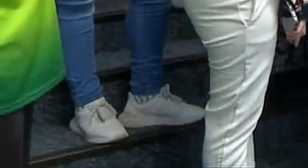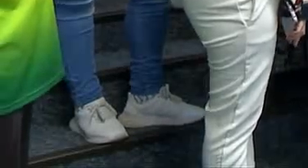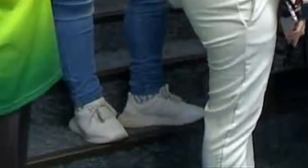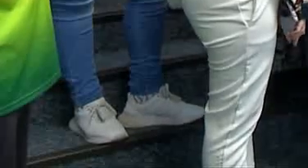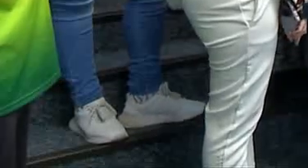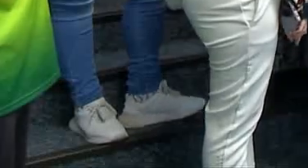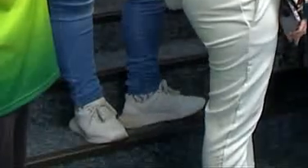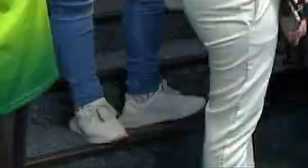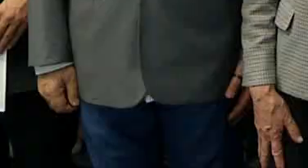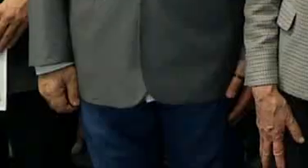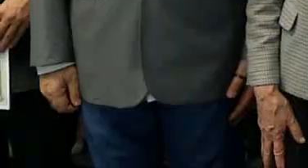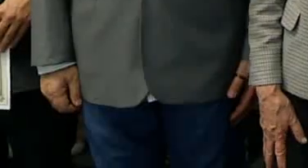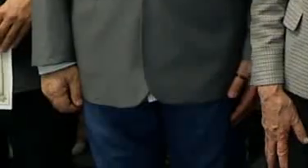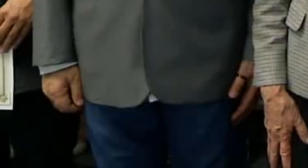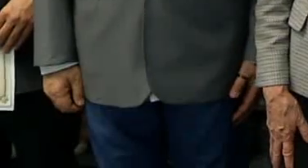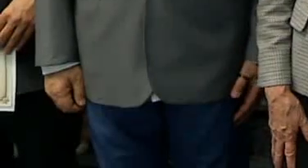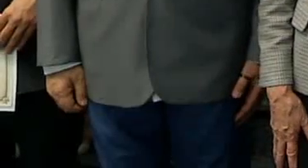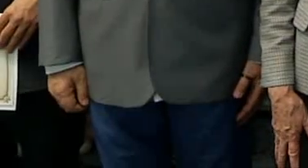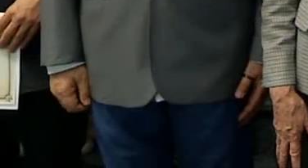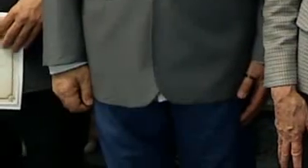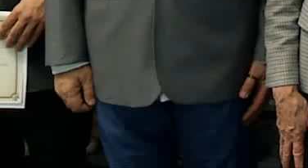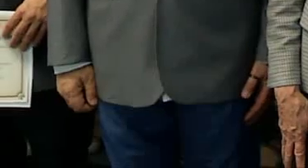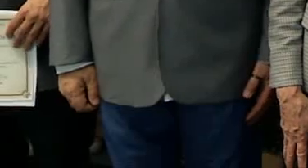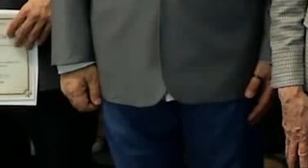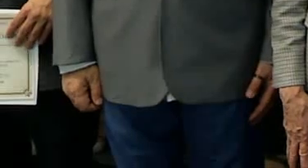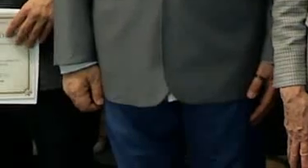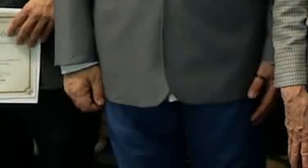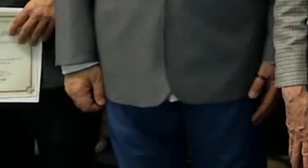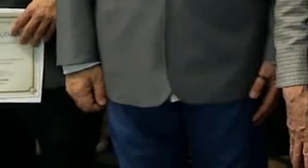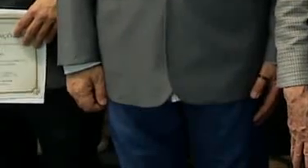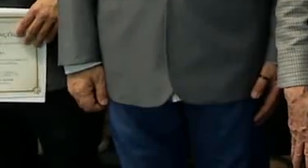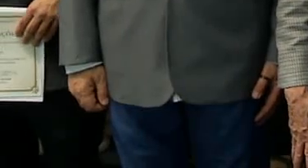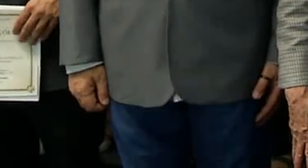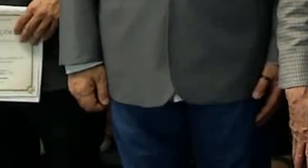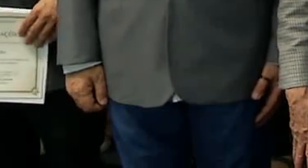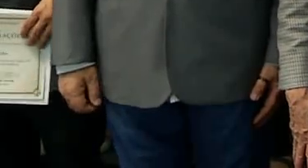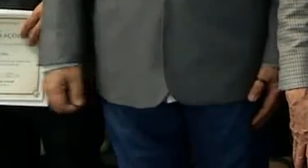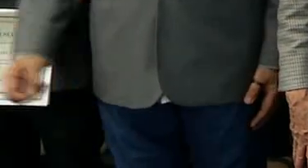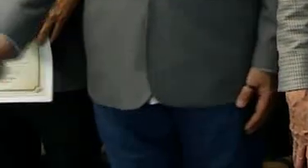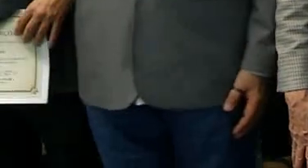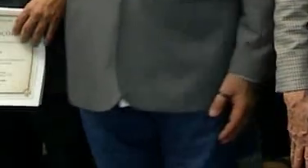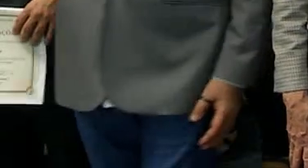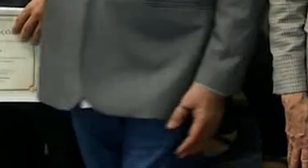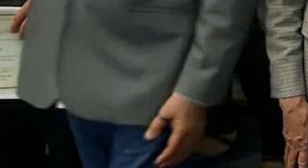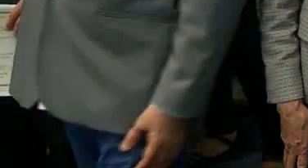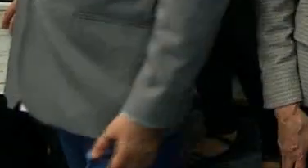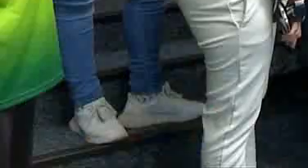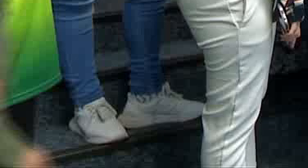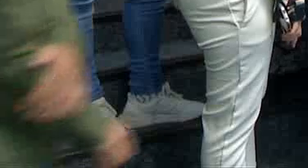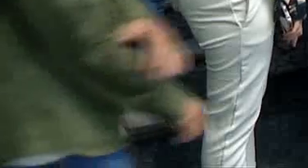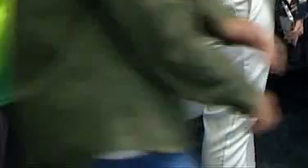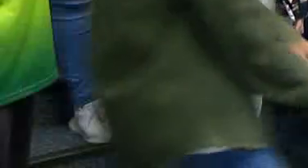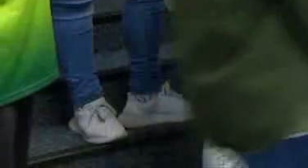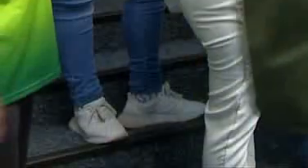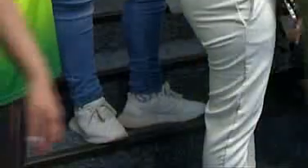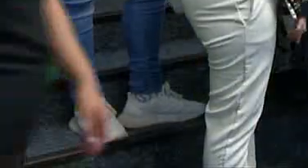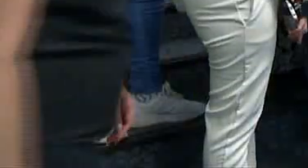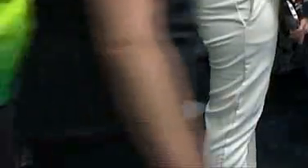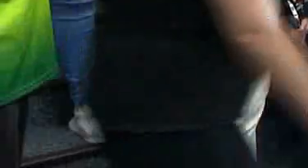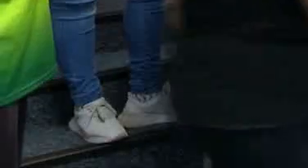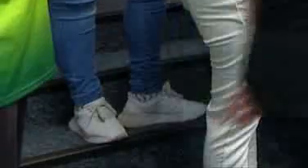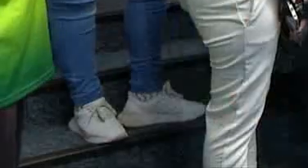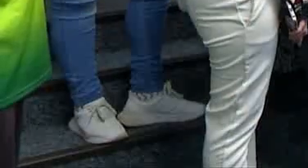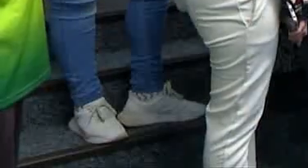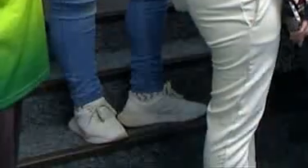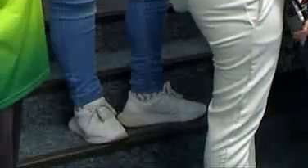representando a secretaria do meio ambiente proteção e bem-estar animal senhor Gentil César receberá das mãos do vereador e